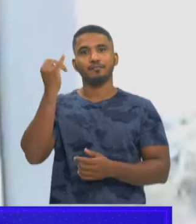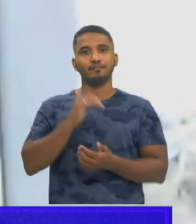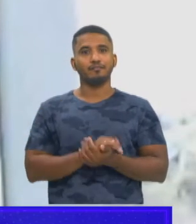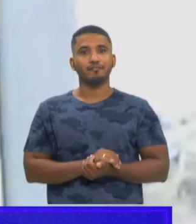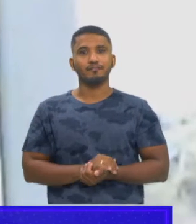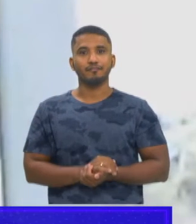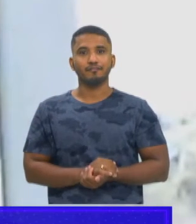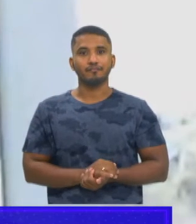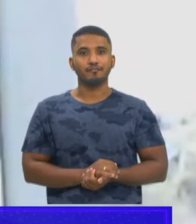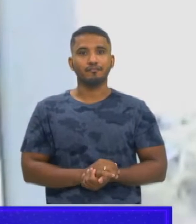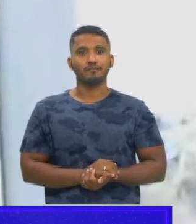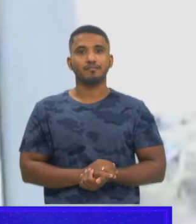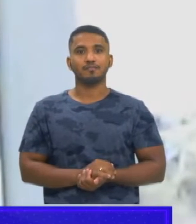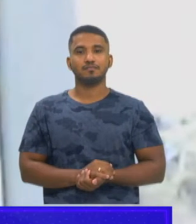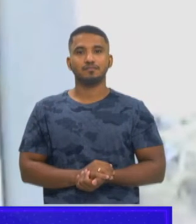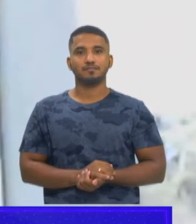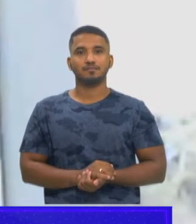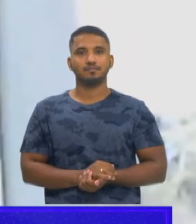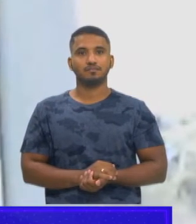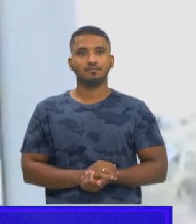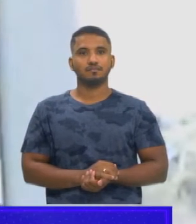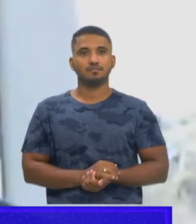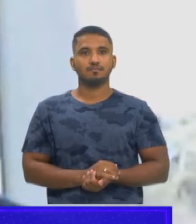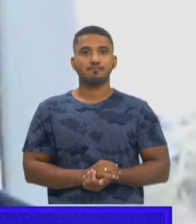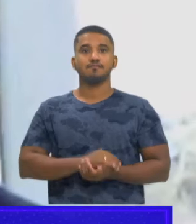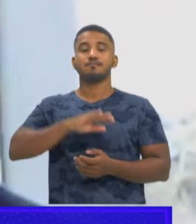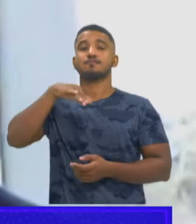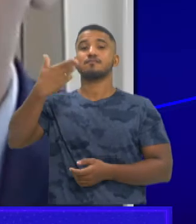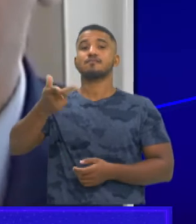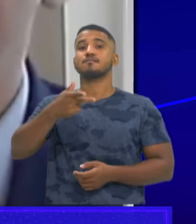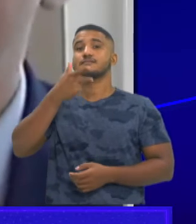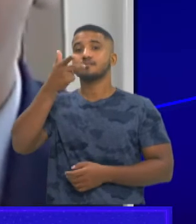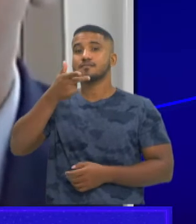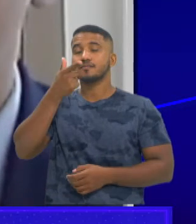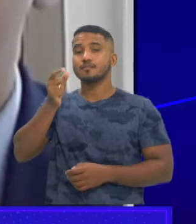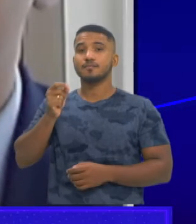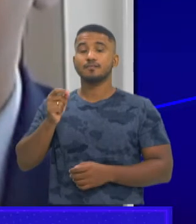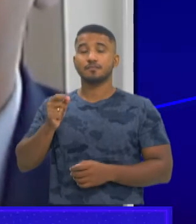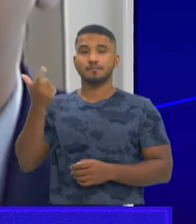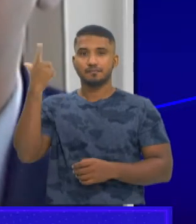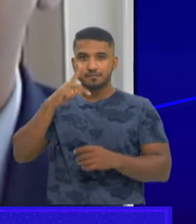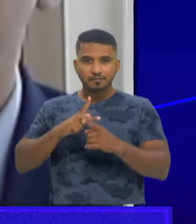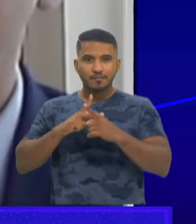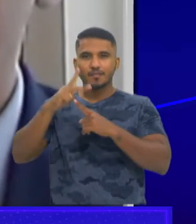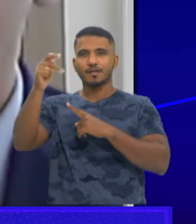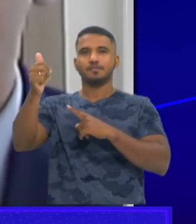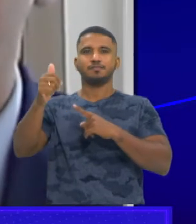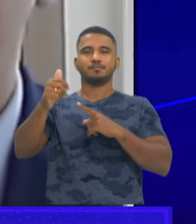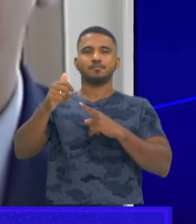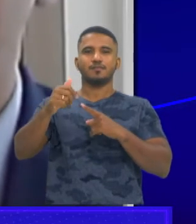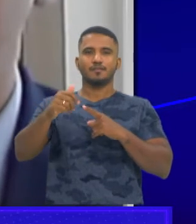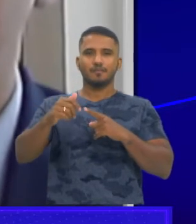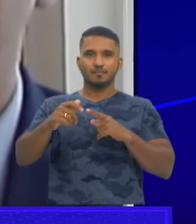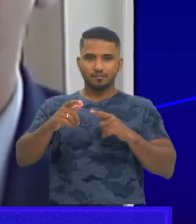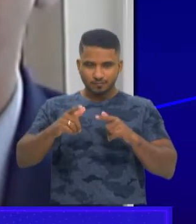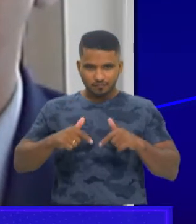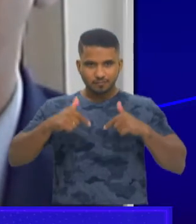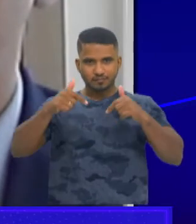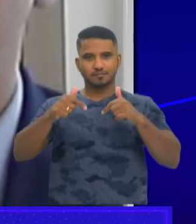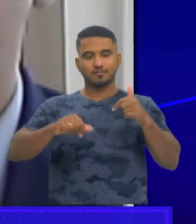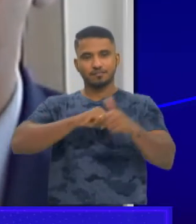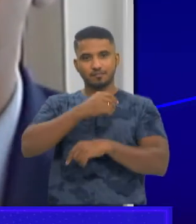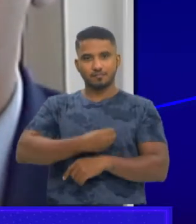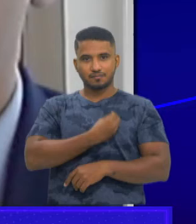marcas, bater recordes. Isso aí é de suma importância. Certo. E quando falamos em